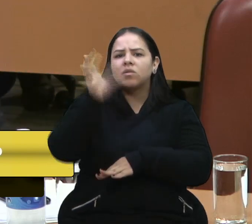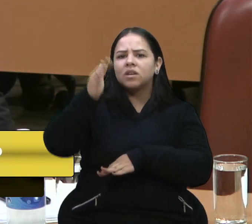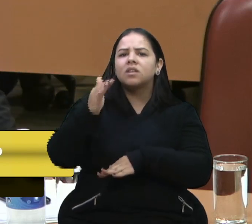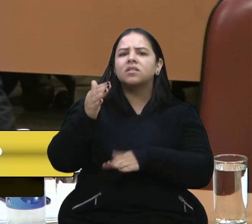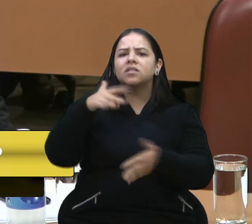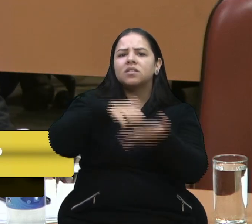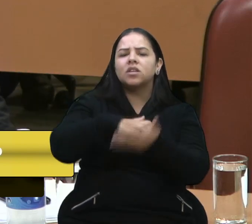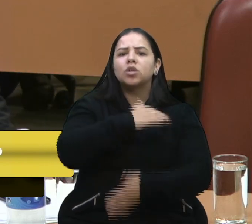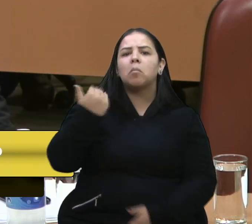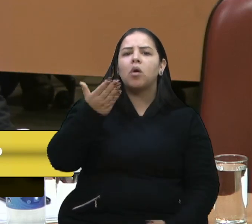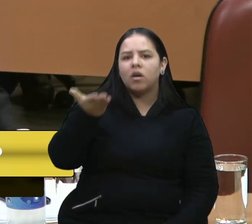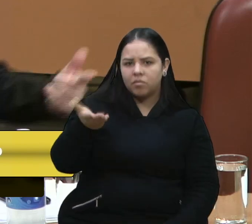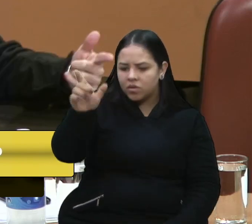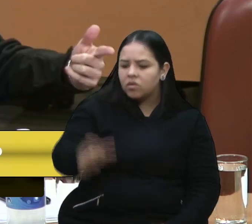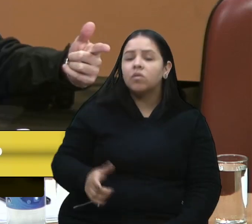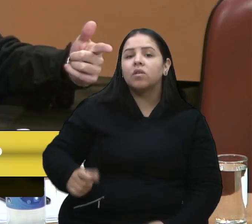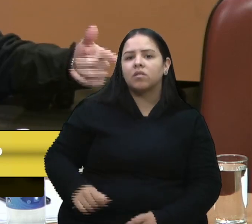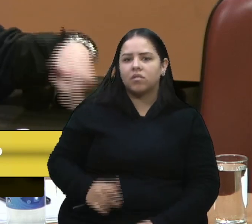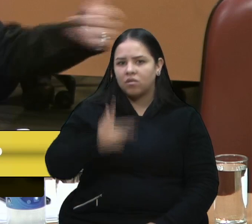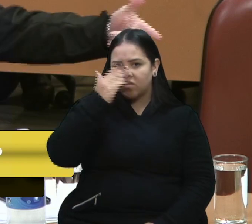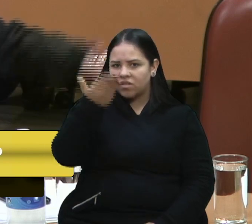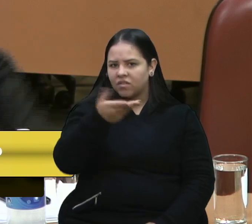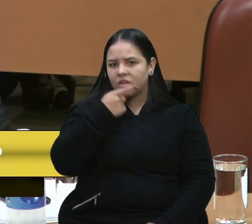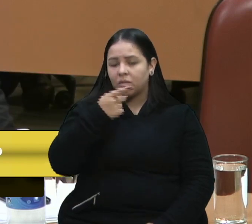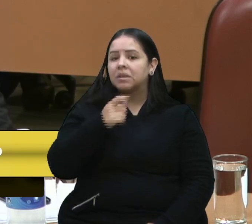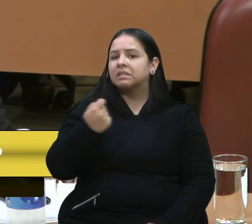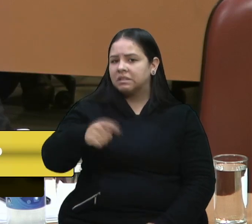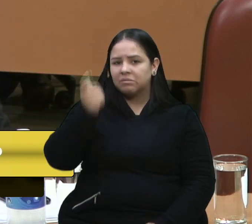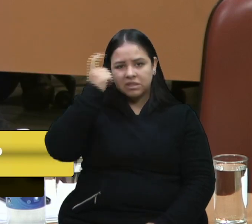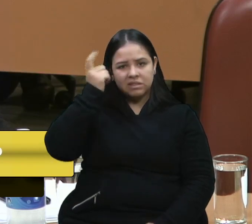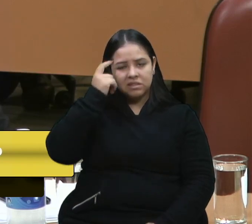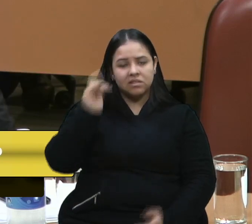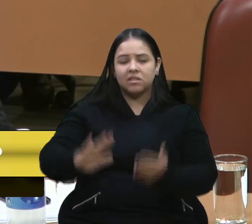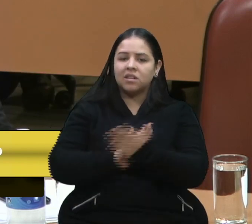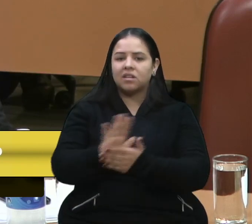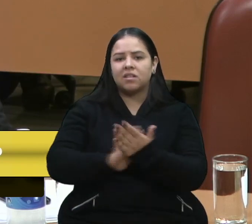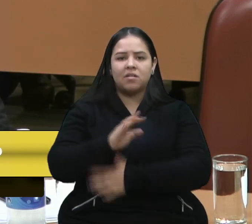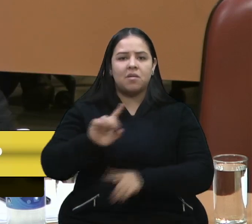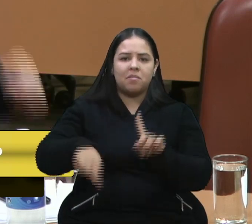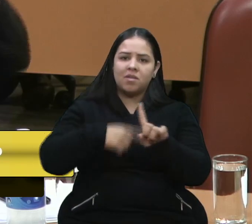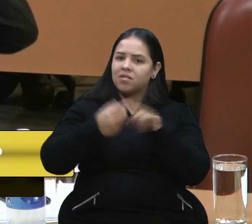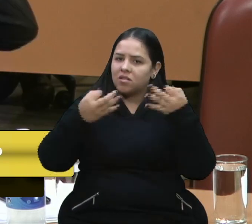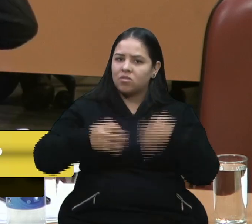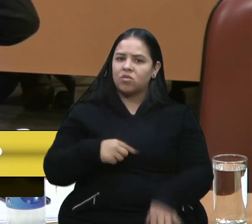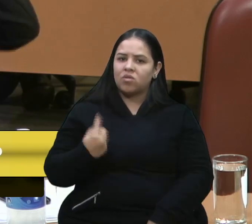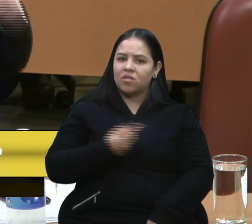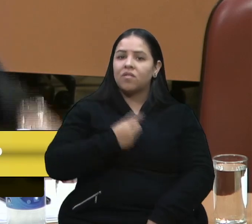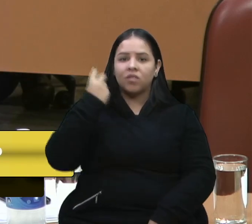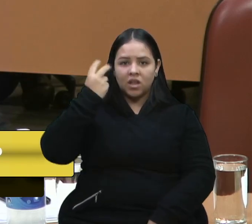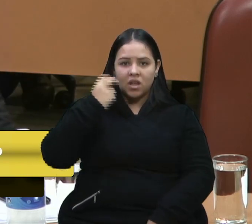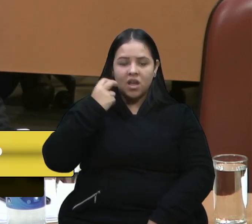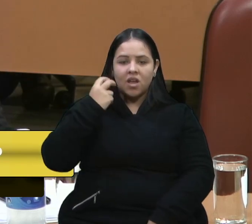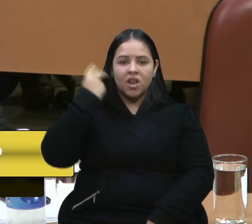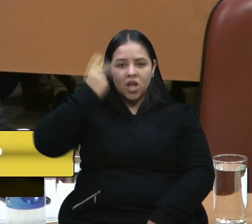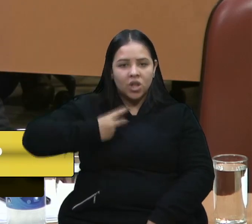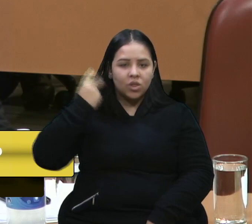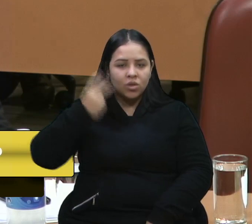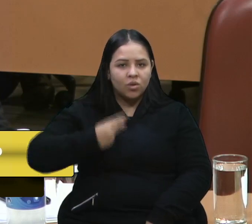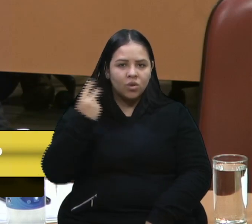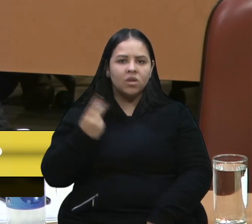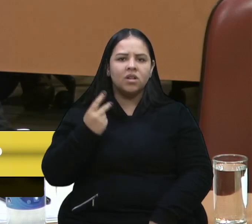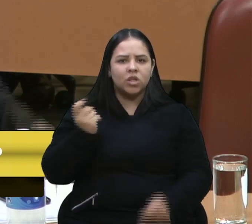vida, que nem o senhor falou? Certo, se refletir, então, acho que nada mais justo de nós, vereadores, também tomarmos atitudes aí, enquanto